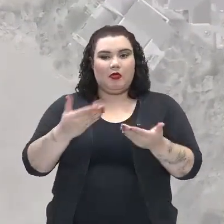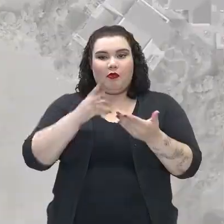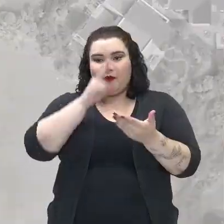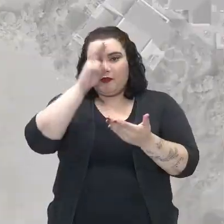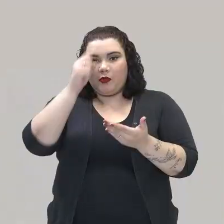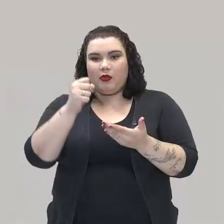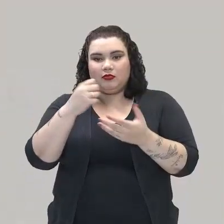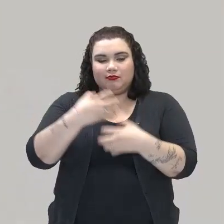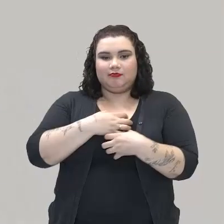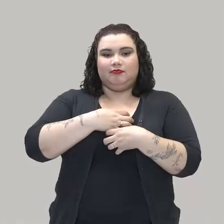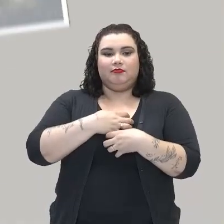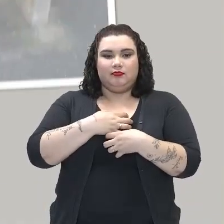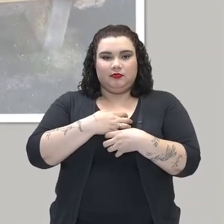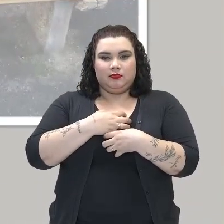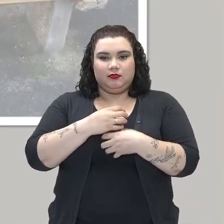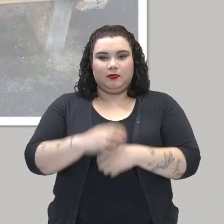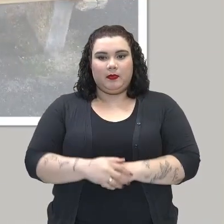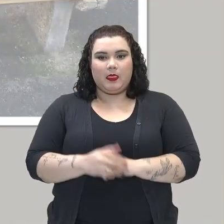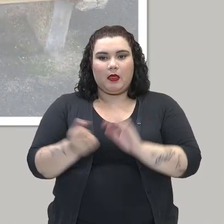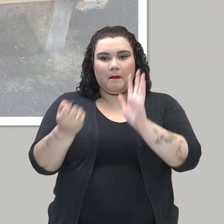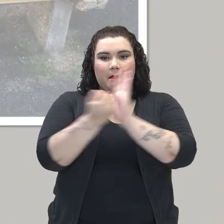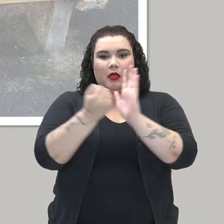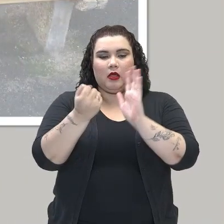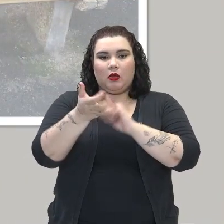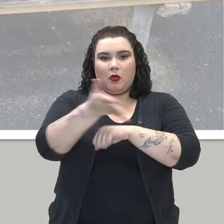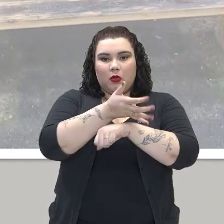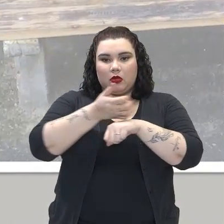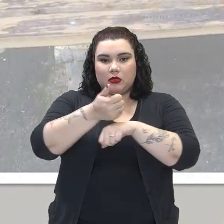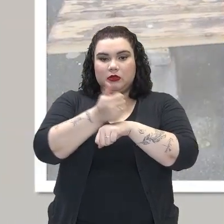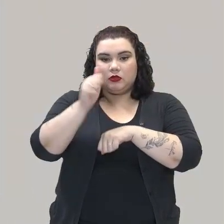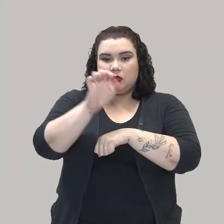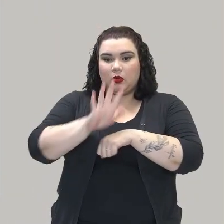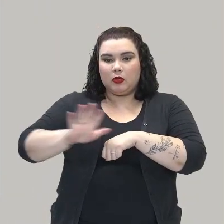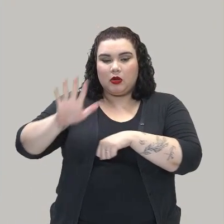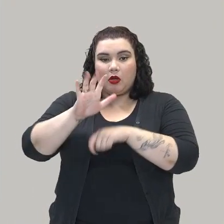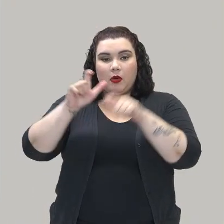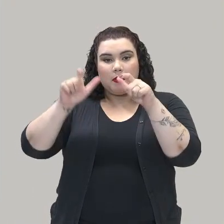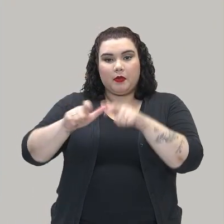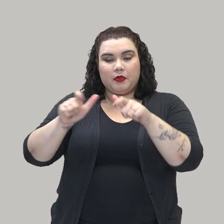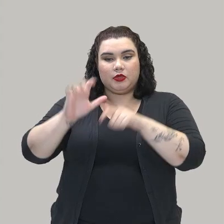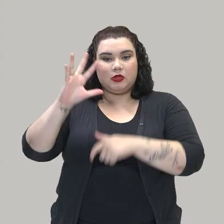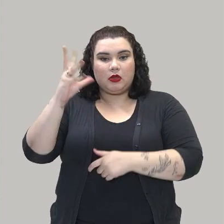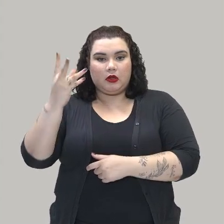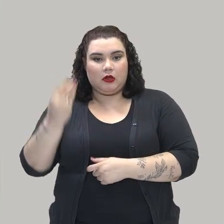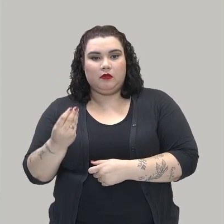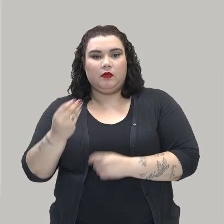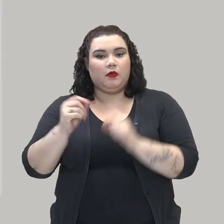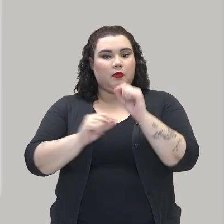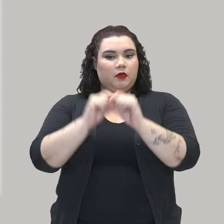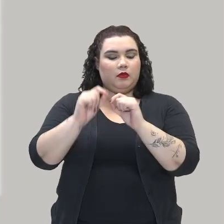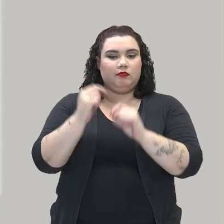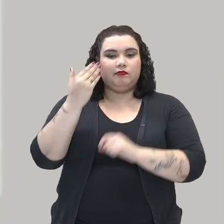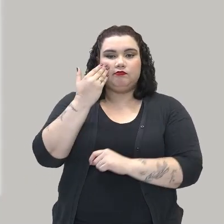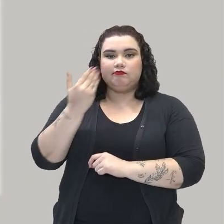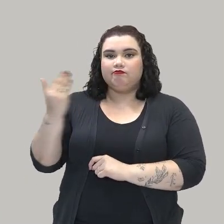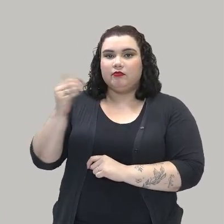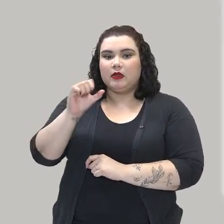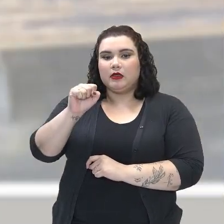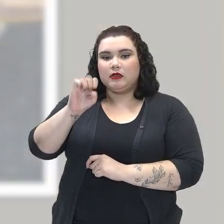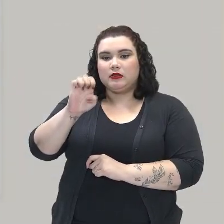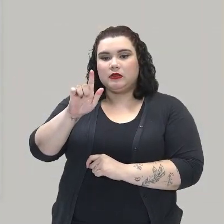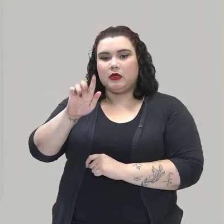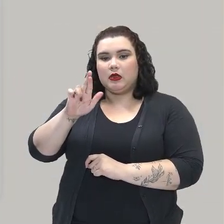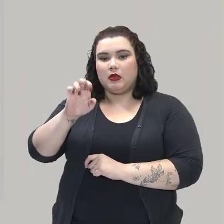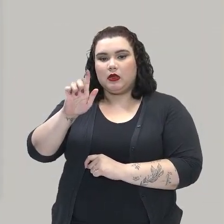por isso. Uma das marcas da colonização europeia, lá na África, foi uma coisa chamada segregação.